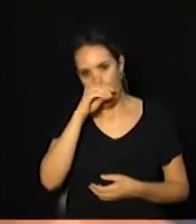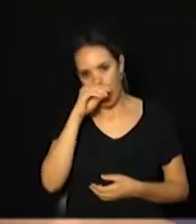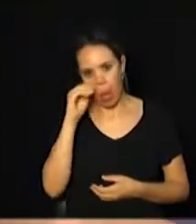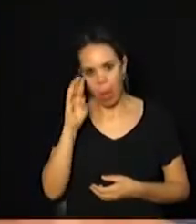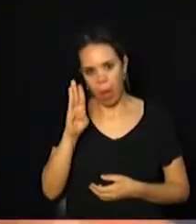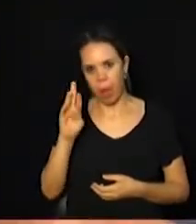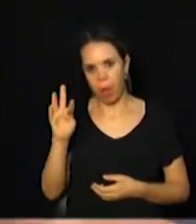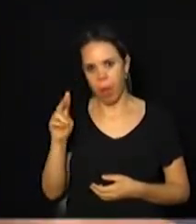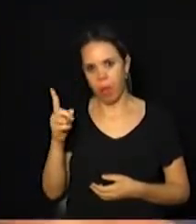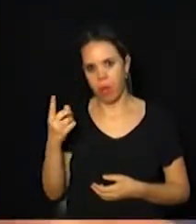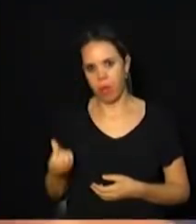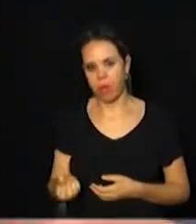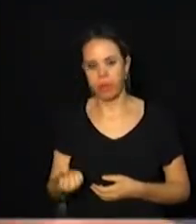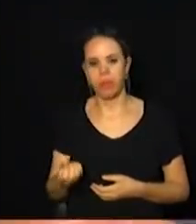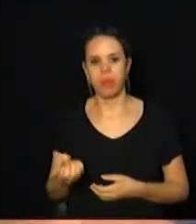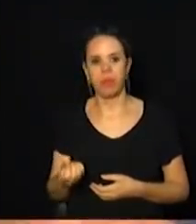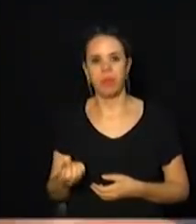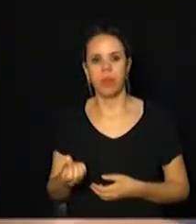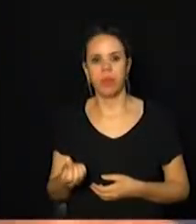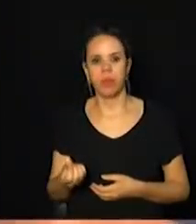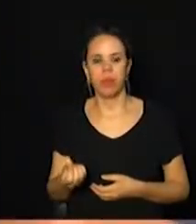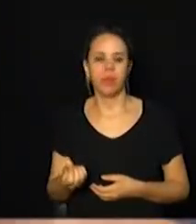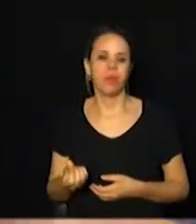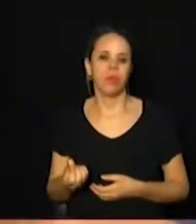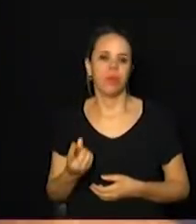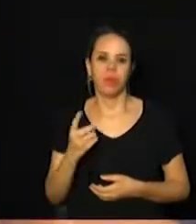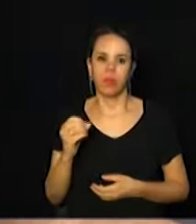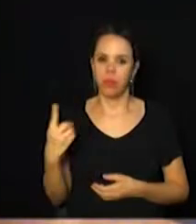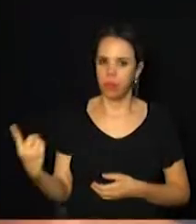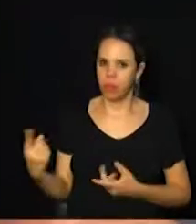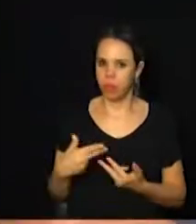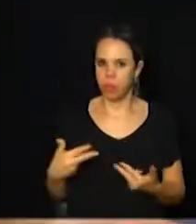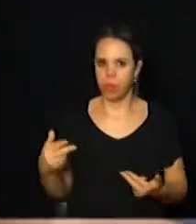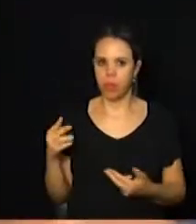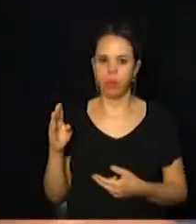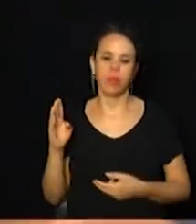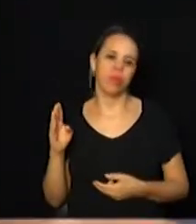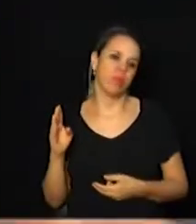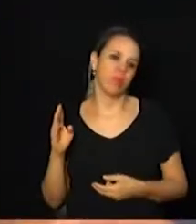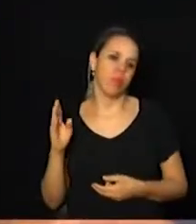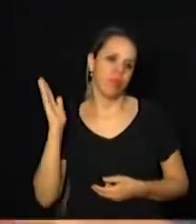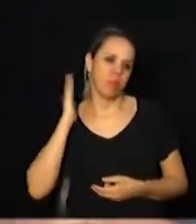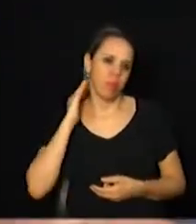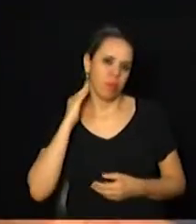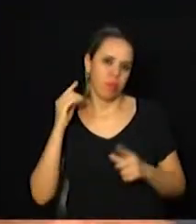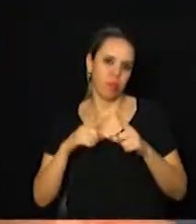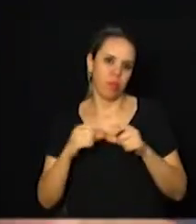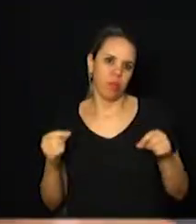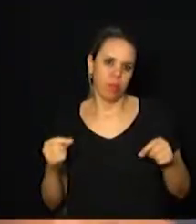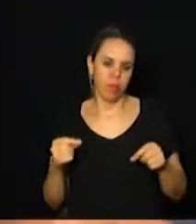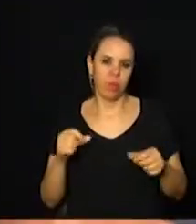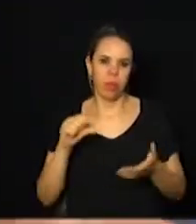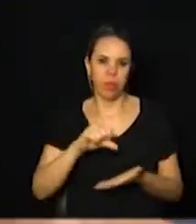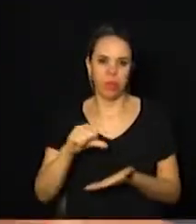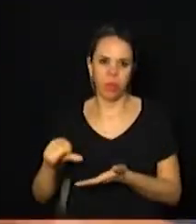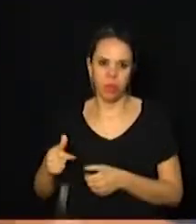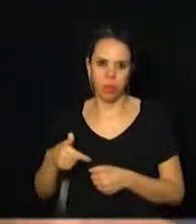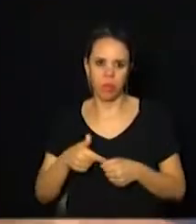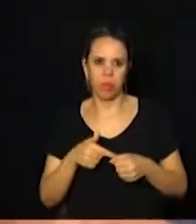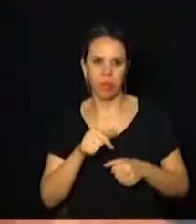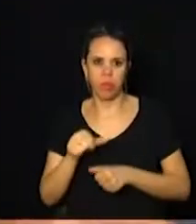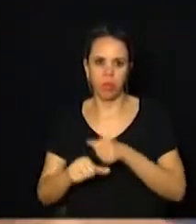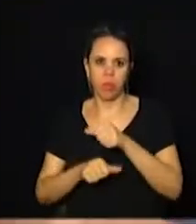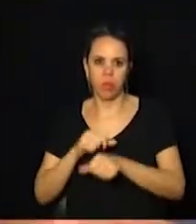br-116 ou na Rio Dutra na br-101 ou na belém-brasília você vê ali se localizar o Koch